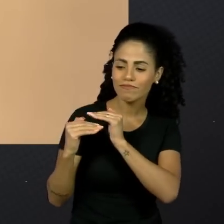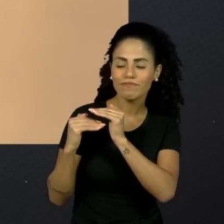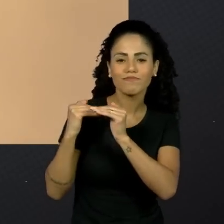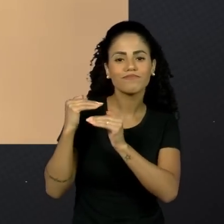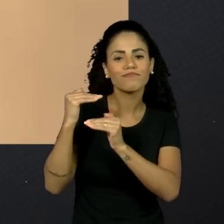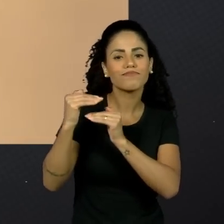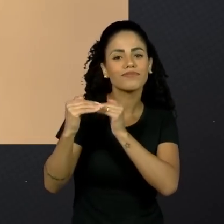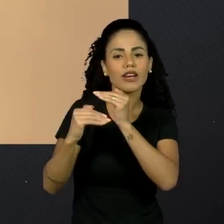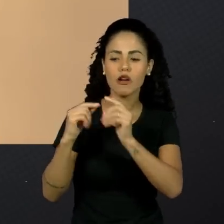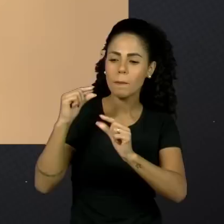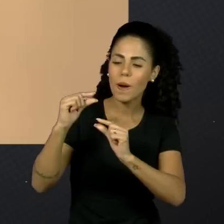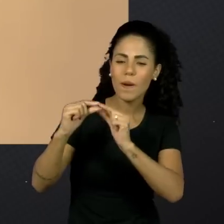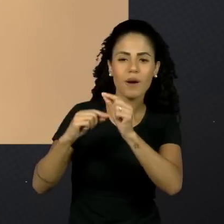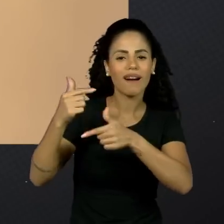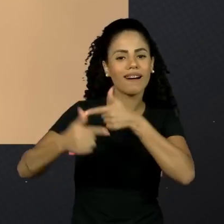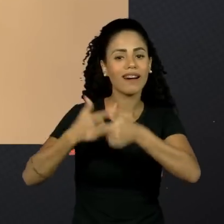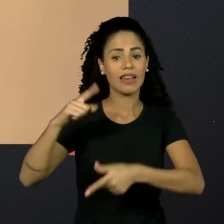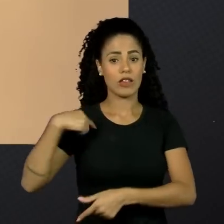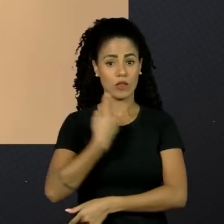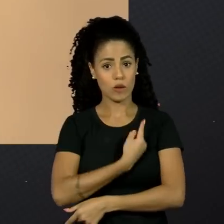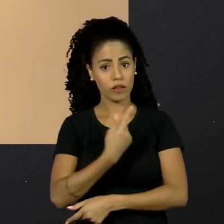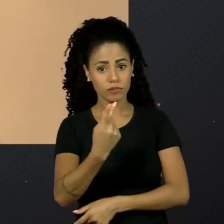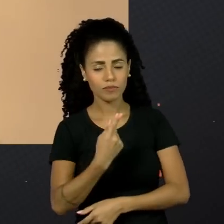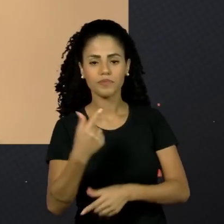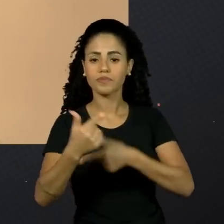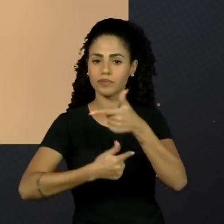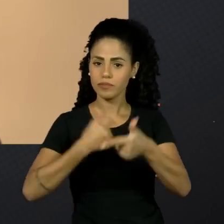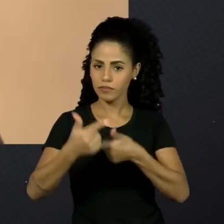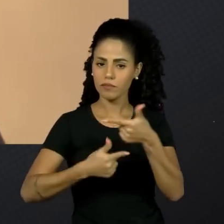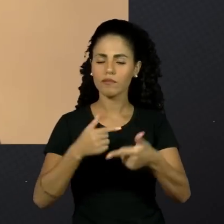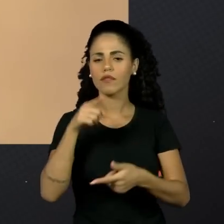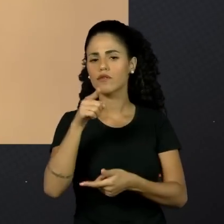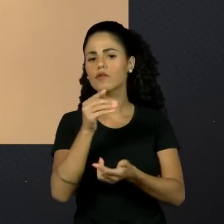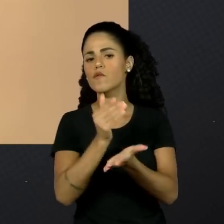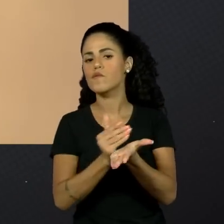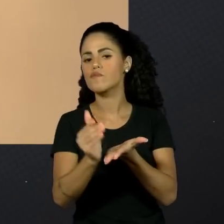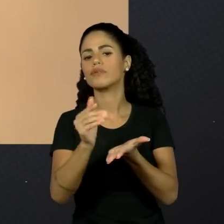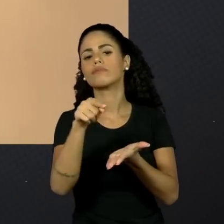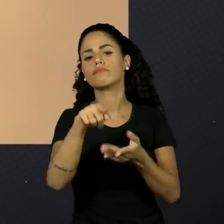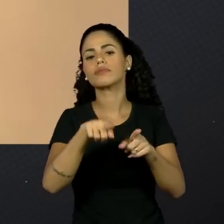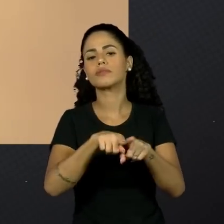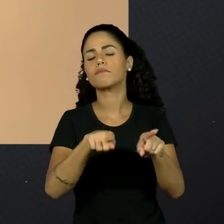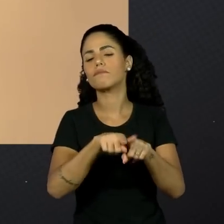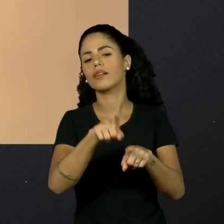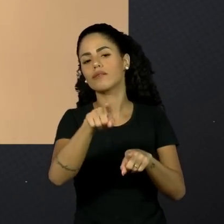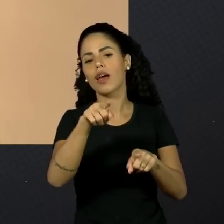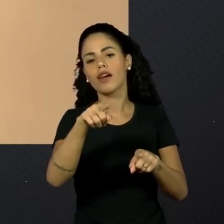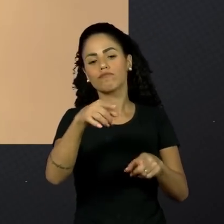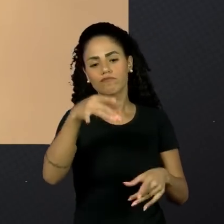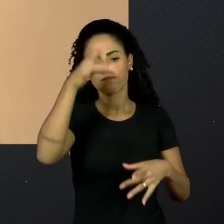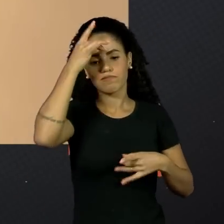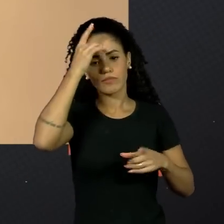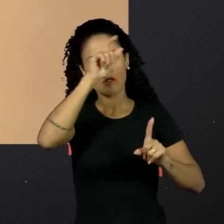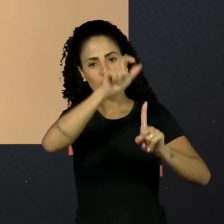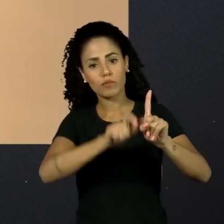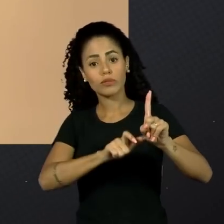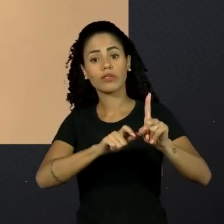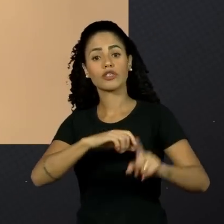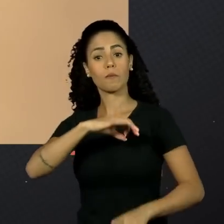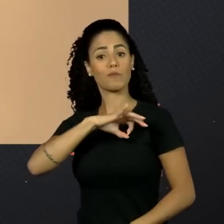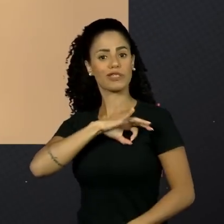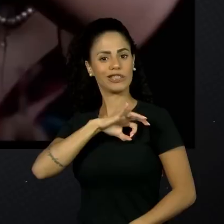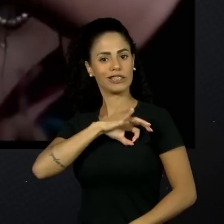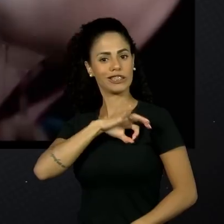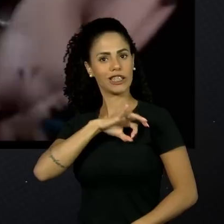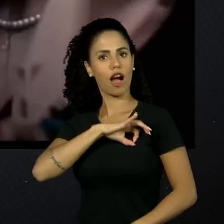né? Depois que nós trabalhamos juntos em Benjamin, quando ele compôs maravilhosamente aquele policial,